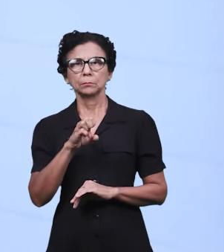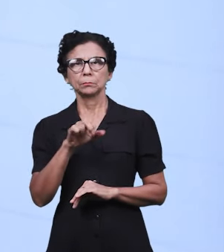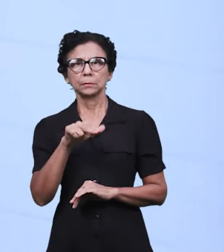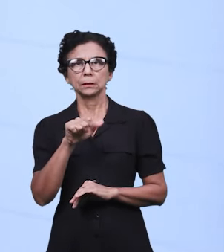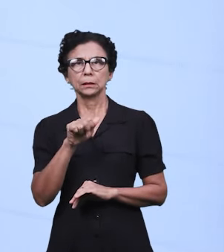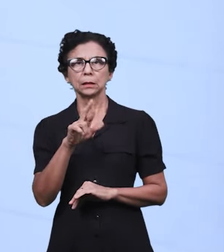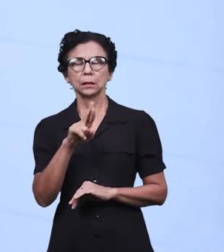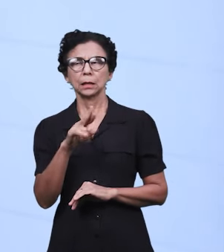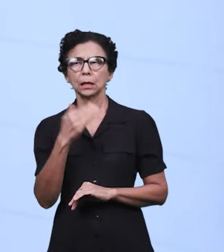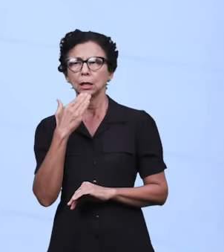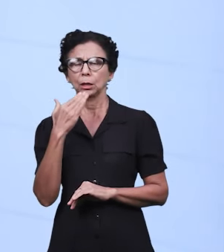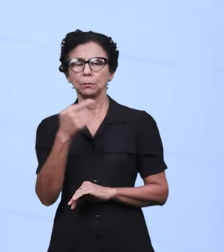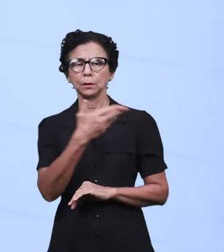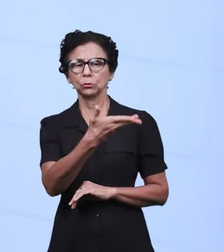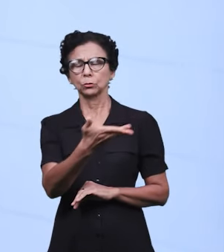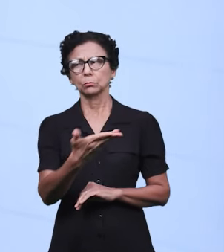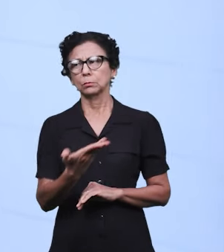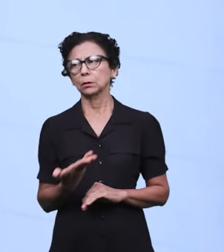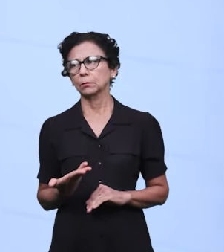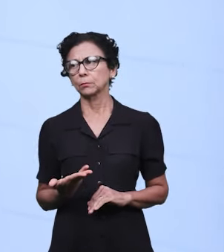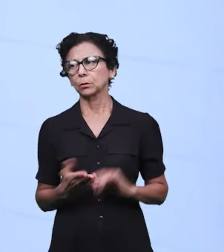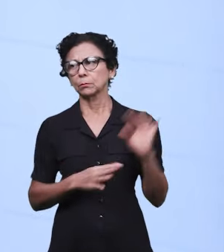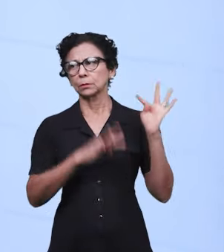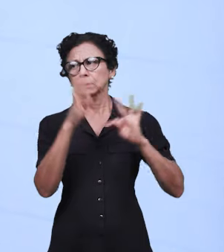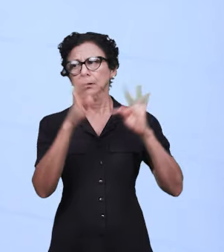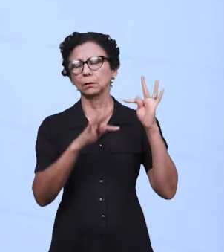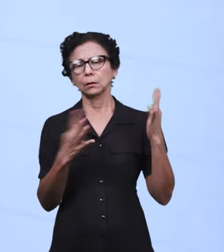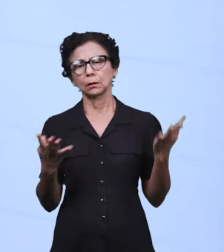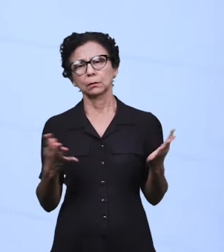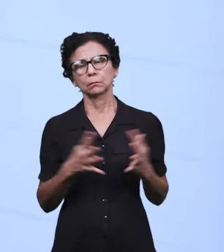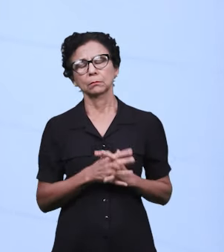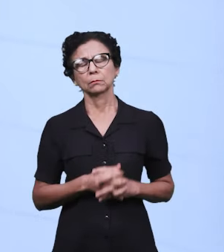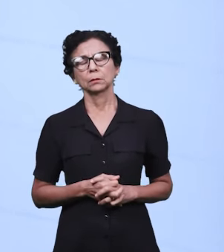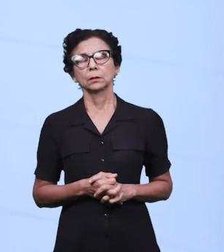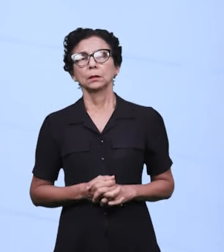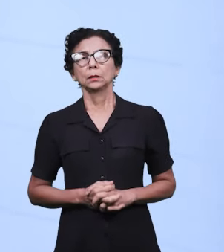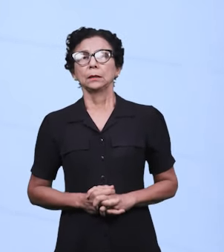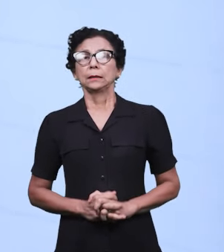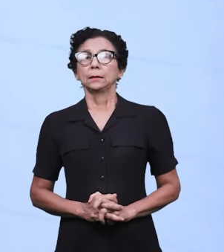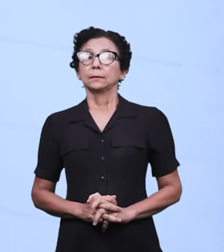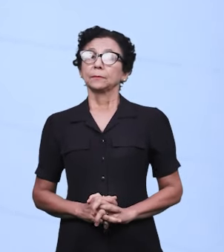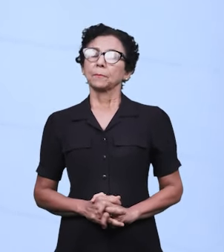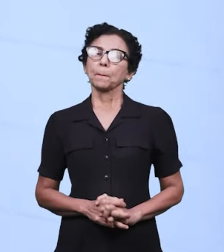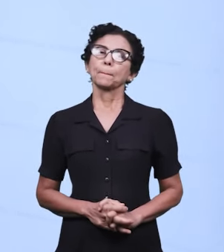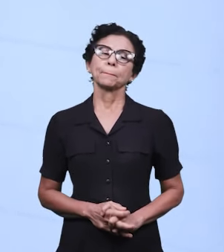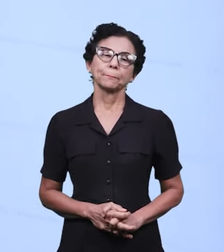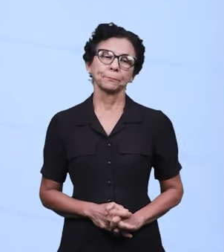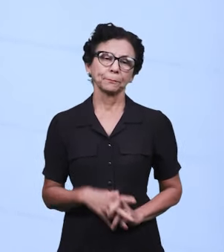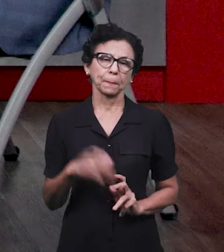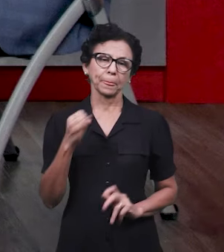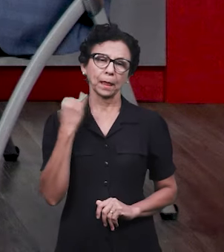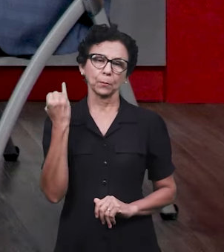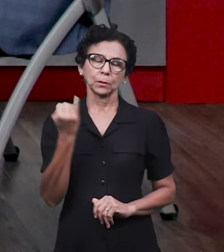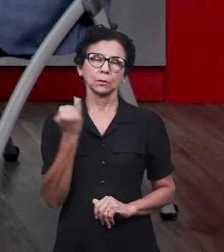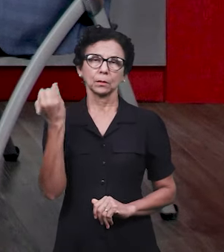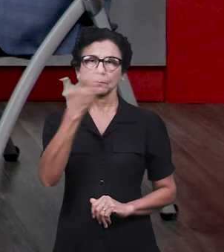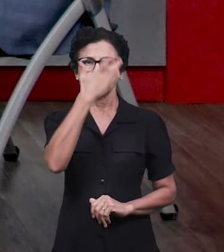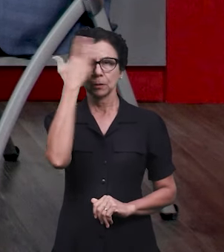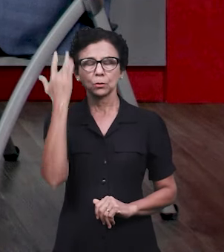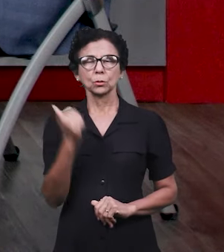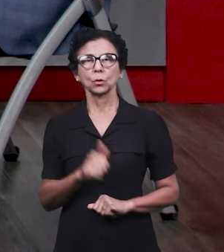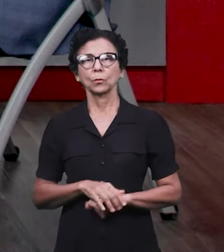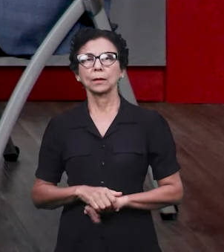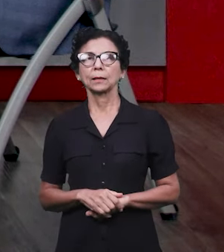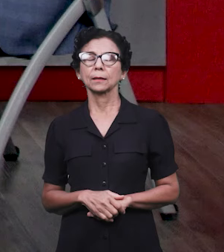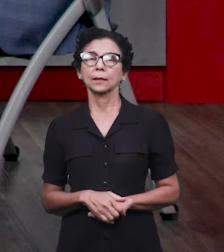aquela senhorinha daquele quadro que ela estava. Nesses casos é importante, doutor Maurício, né, que a pessoa procure um advogado ou até mesmo a Defensoria Pública, né,